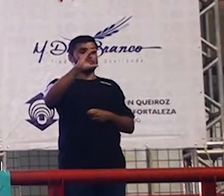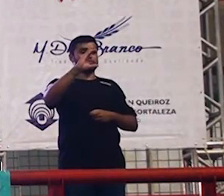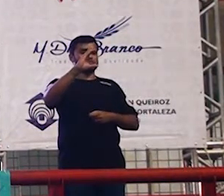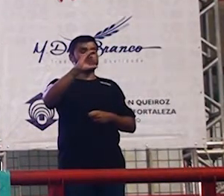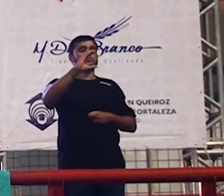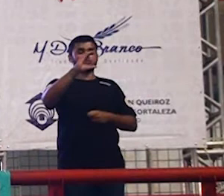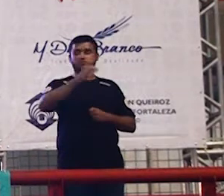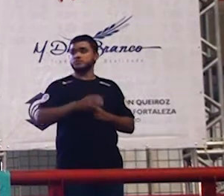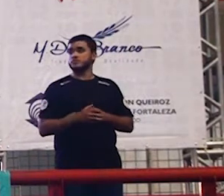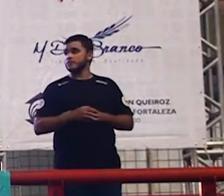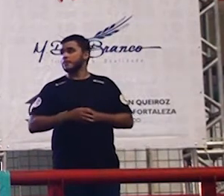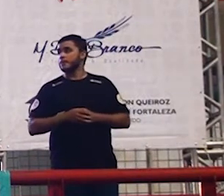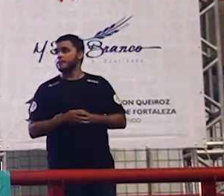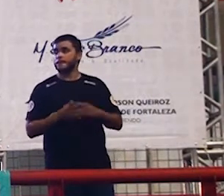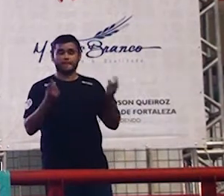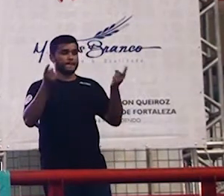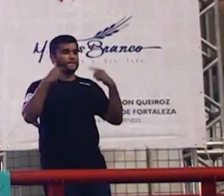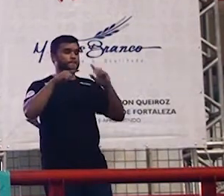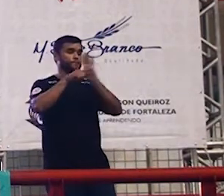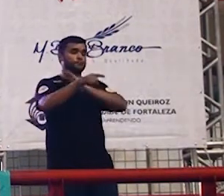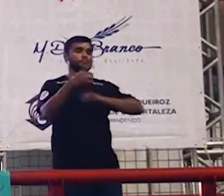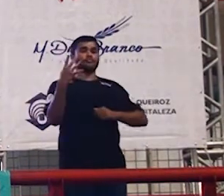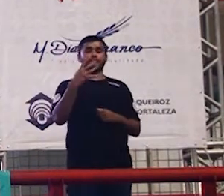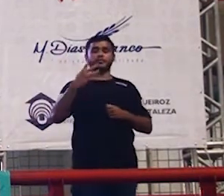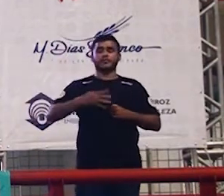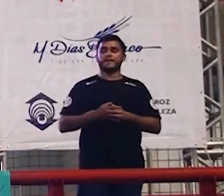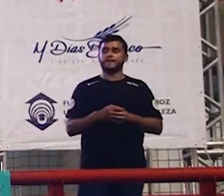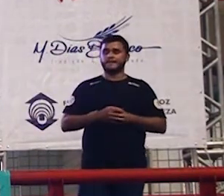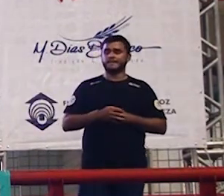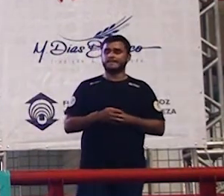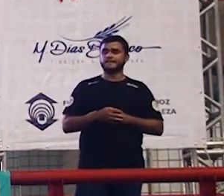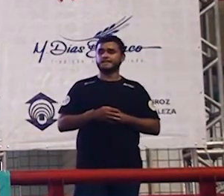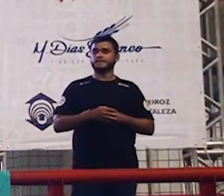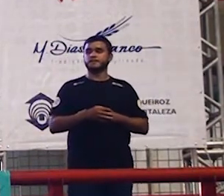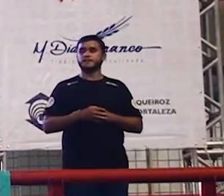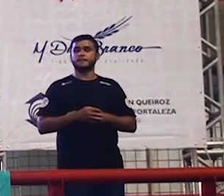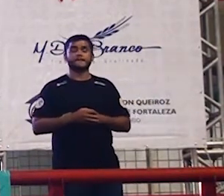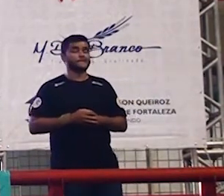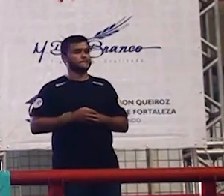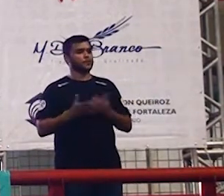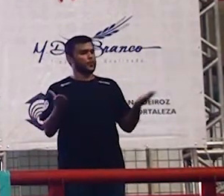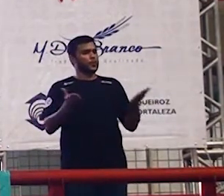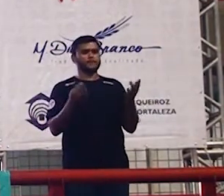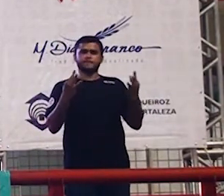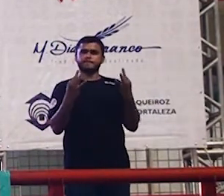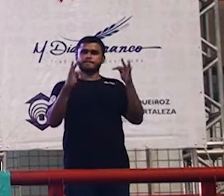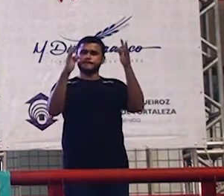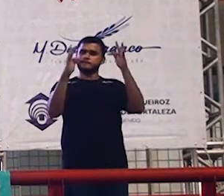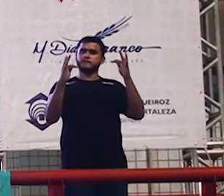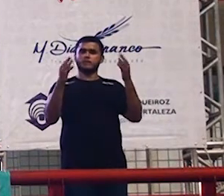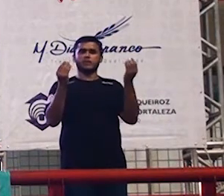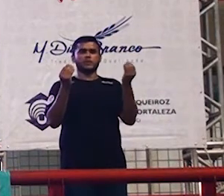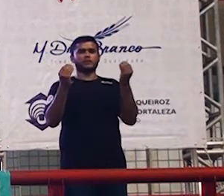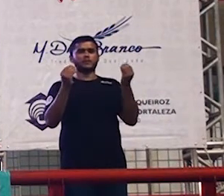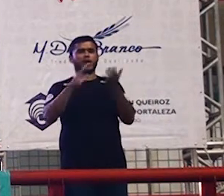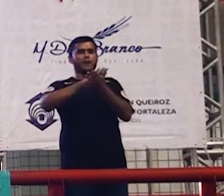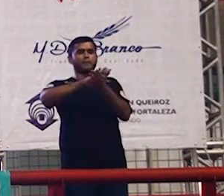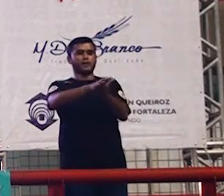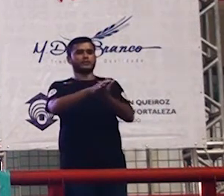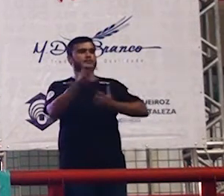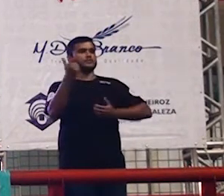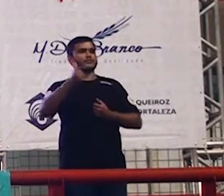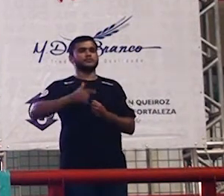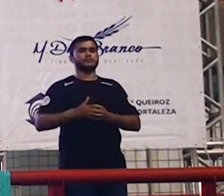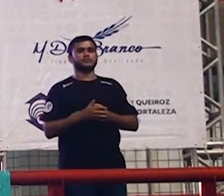Quarta questão, questão do Enem também, já caiu no Enem. No mundo conectado, não há preconceitos.